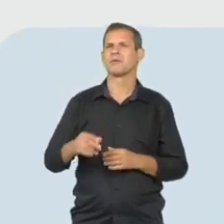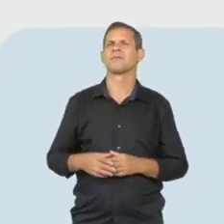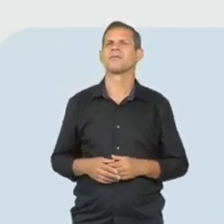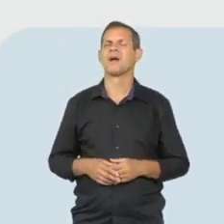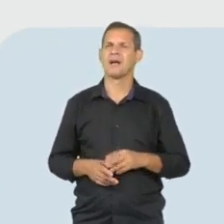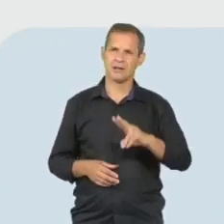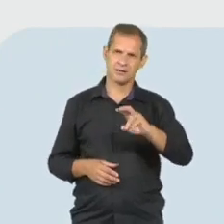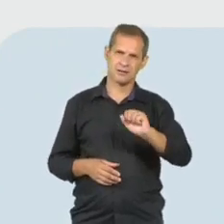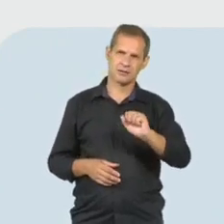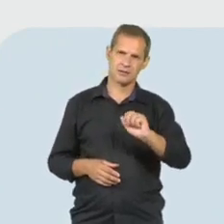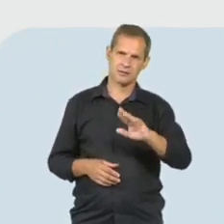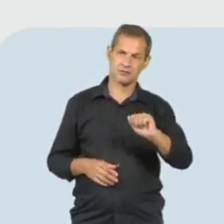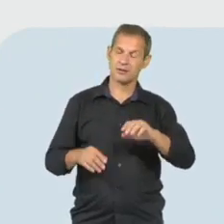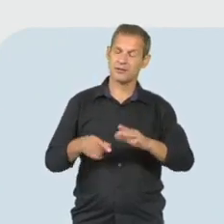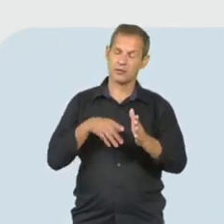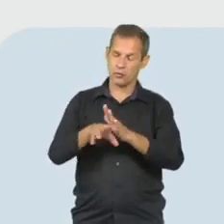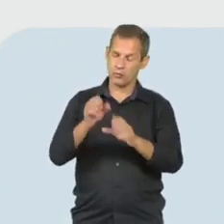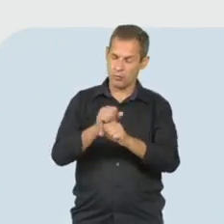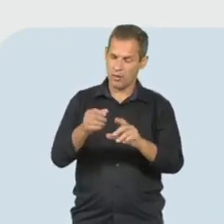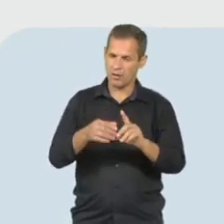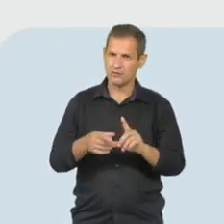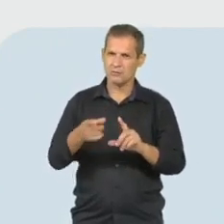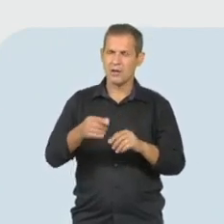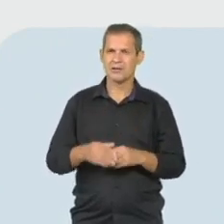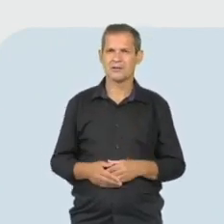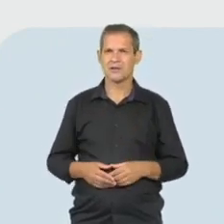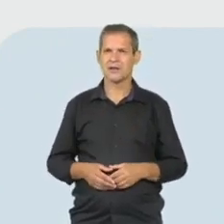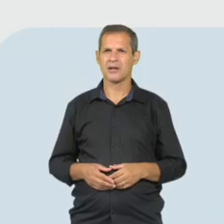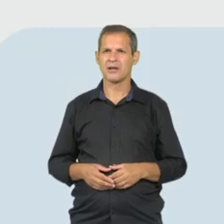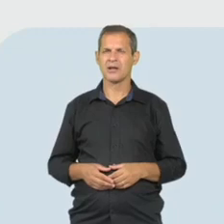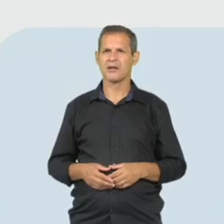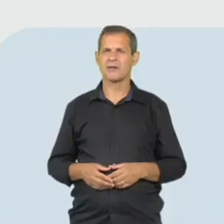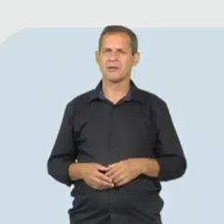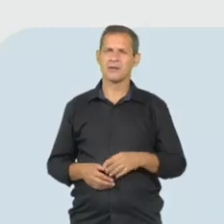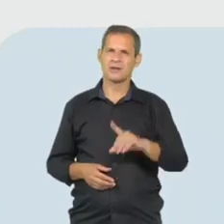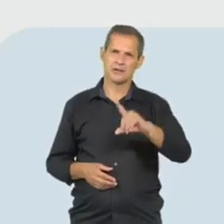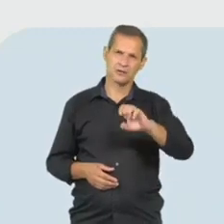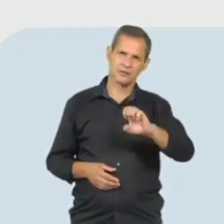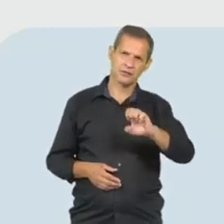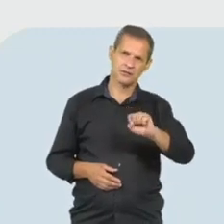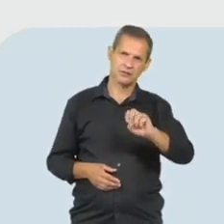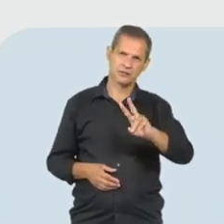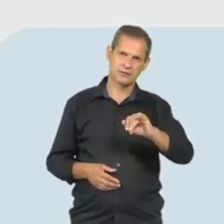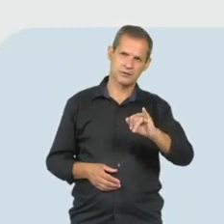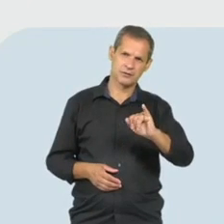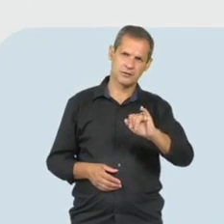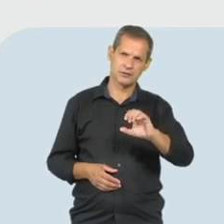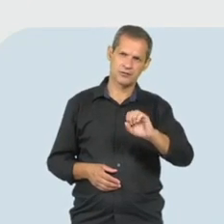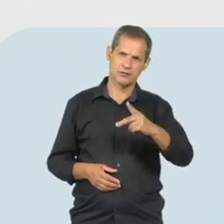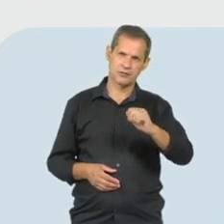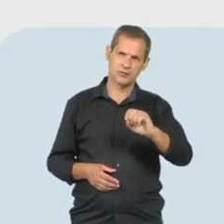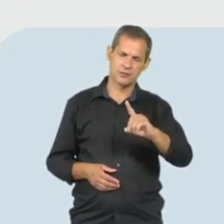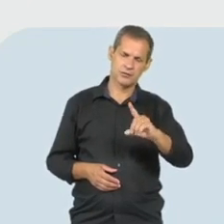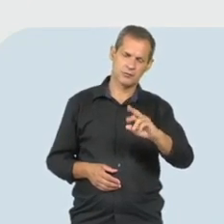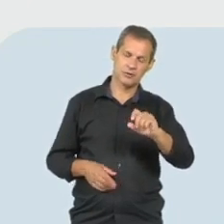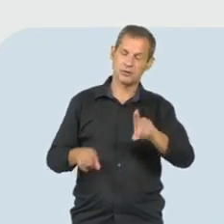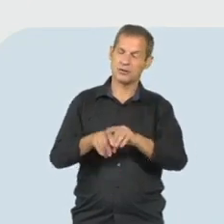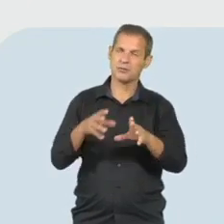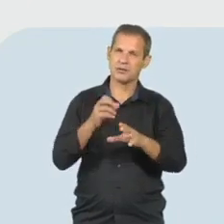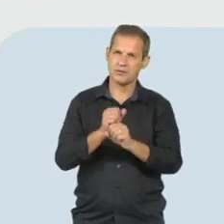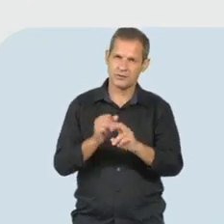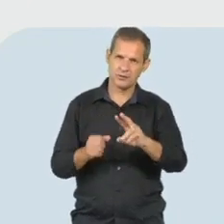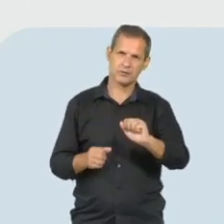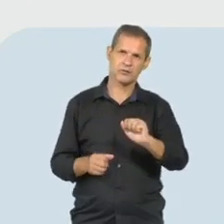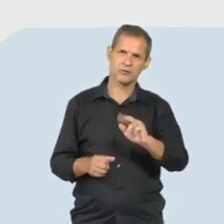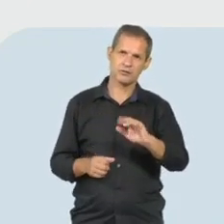a variância aqui como estimativa do desvio padrão. Então esse cálculo aqui da variância também já apresenta no livro, né? Essa variância